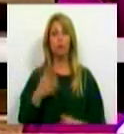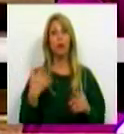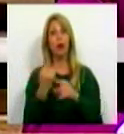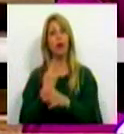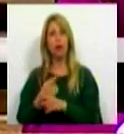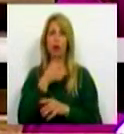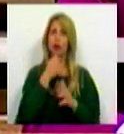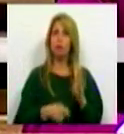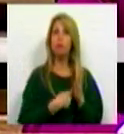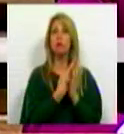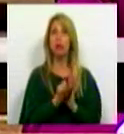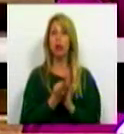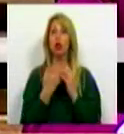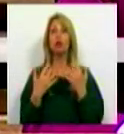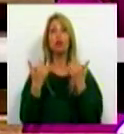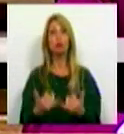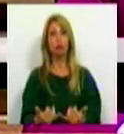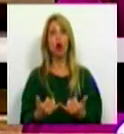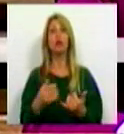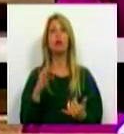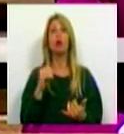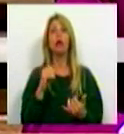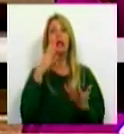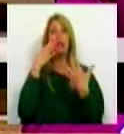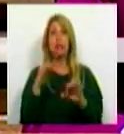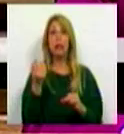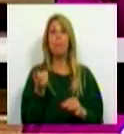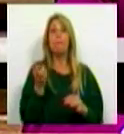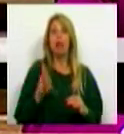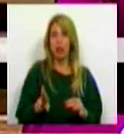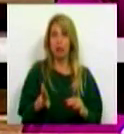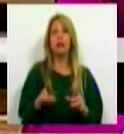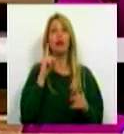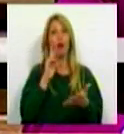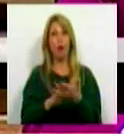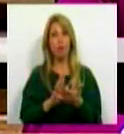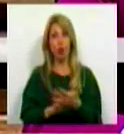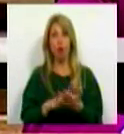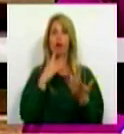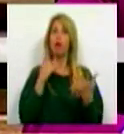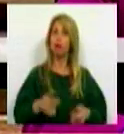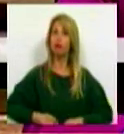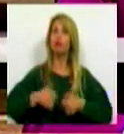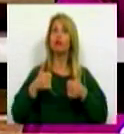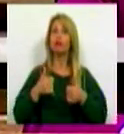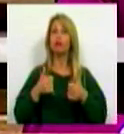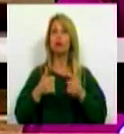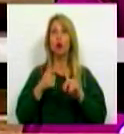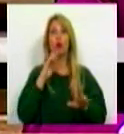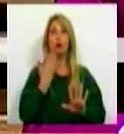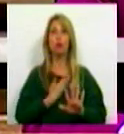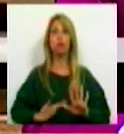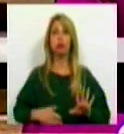várias medidas no próximo Simplex serão exemplo disso, vencendo os tradicionais silos que